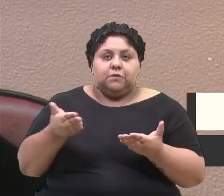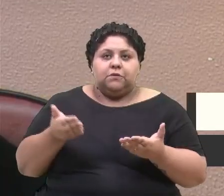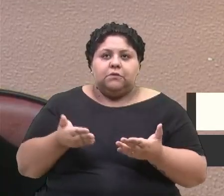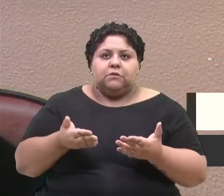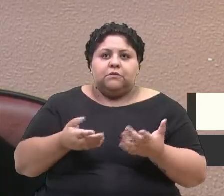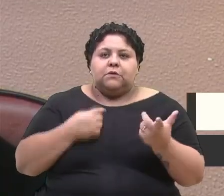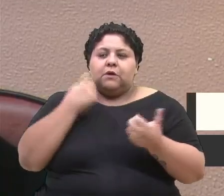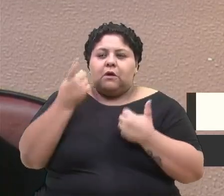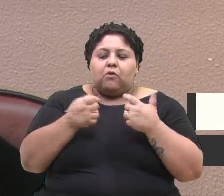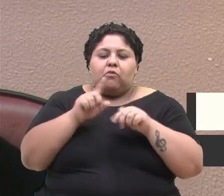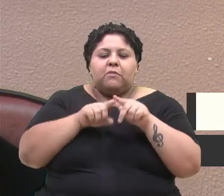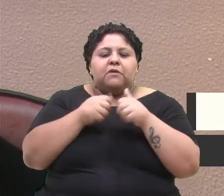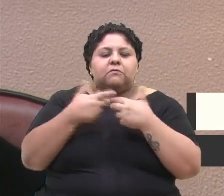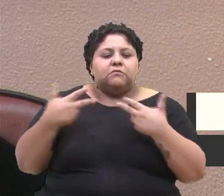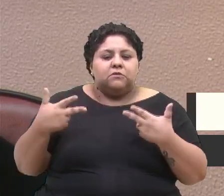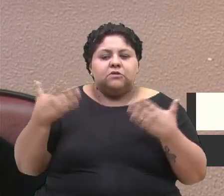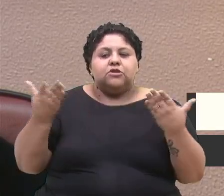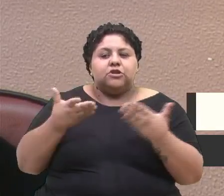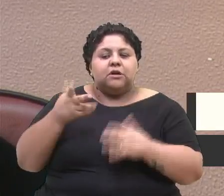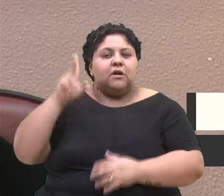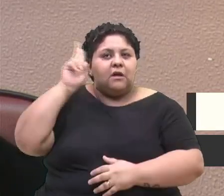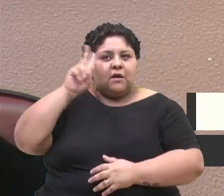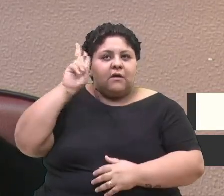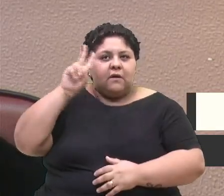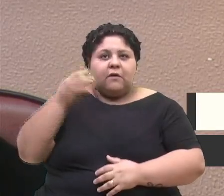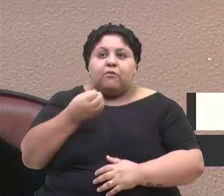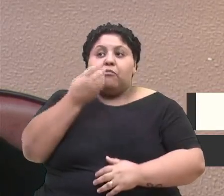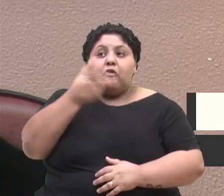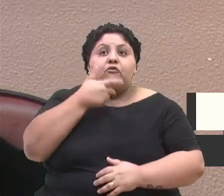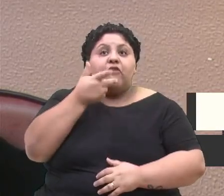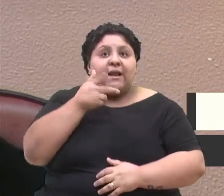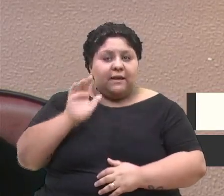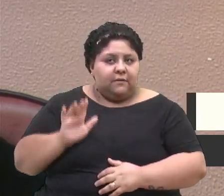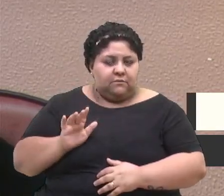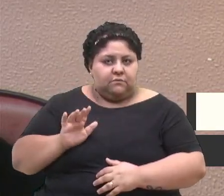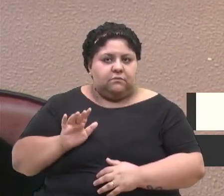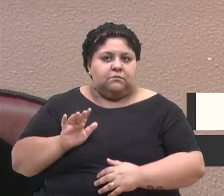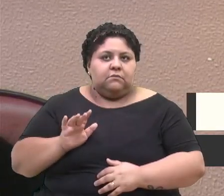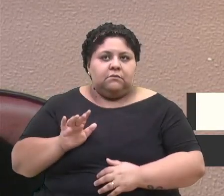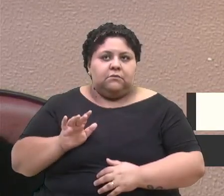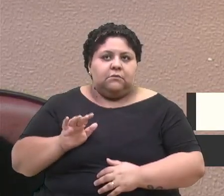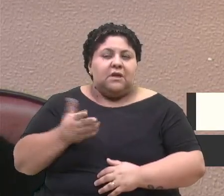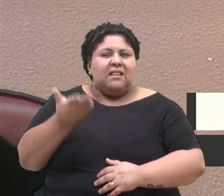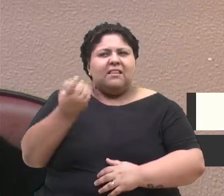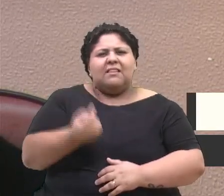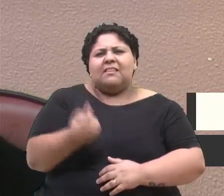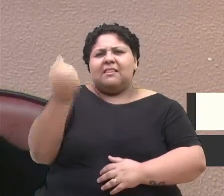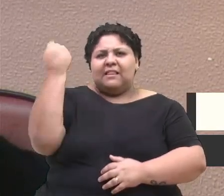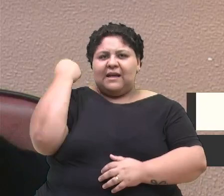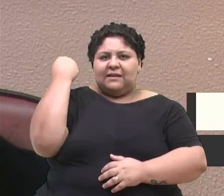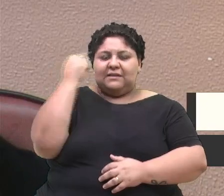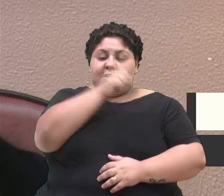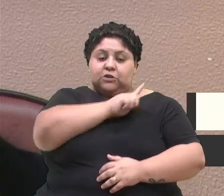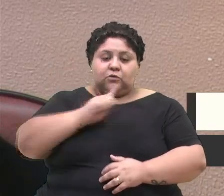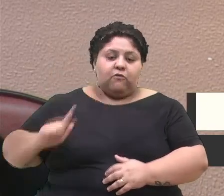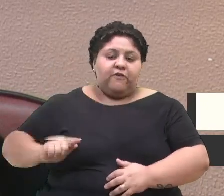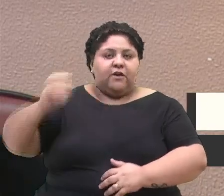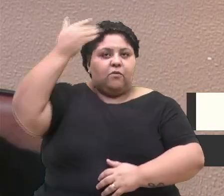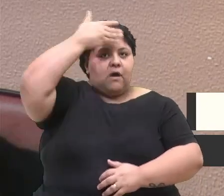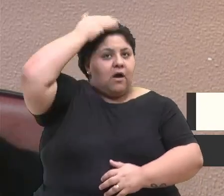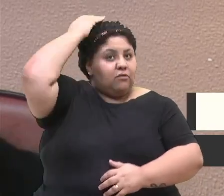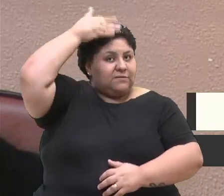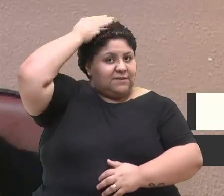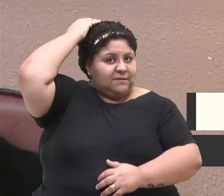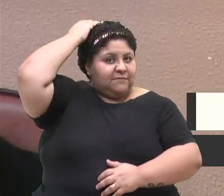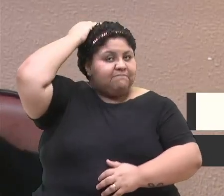Algumas coisas que já foram lembradas aqui, mas é bom a gente repetir, né? Lá atrás, no governo Alceu, vereador Rafael,